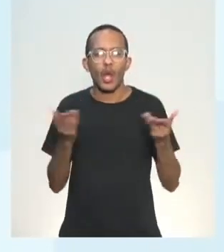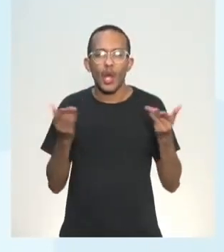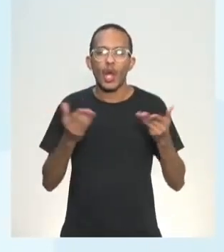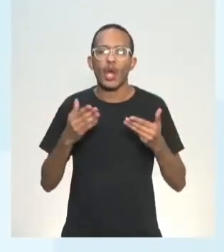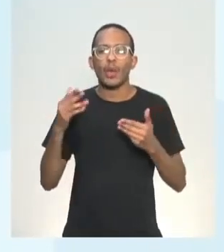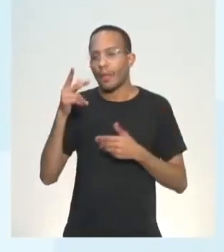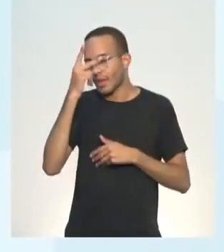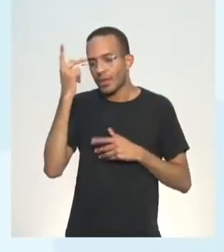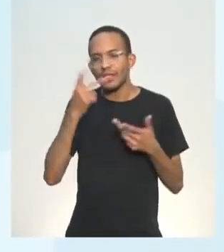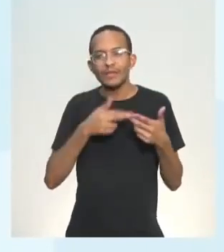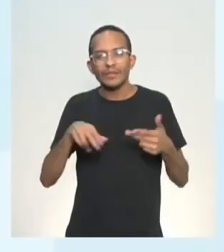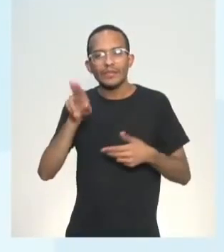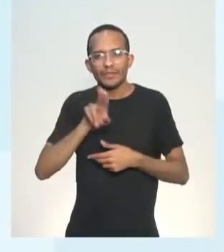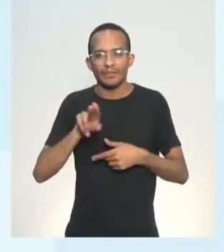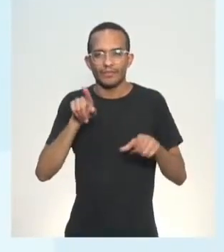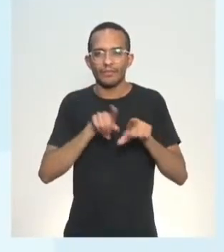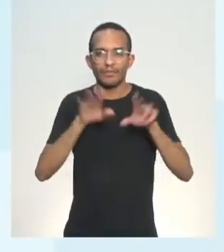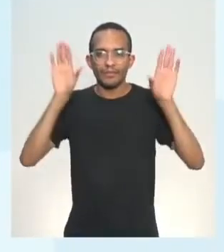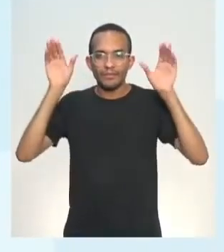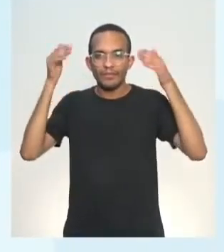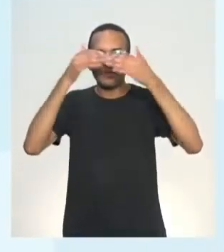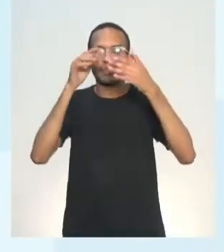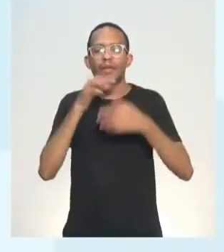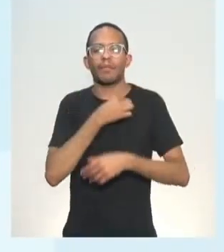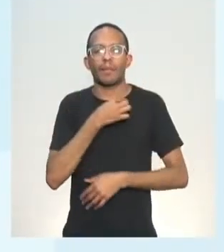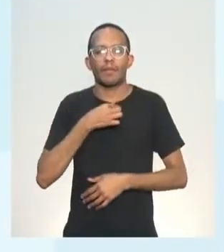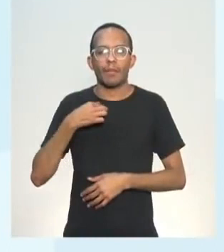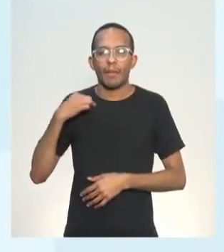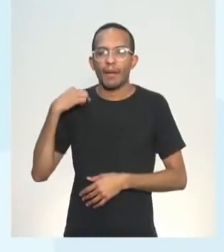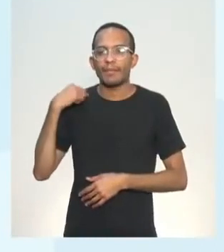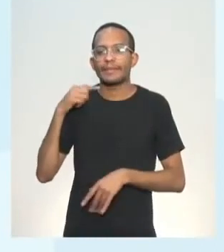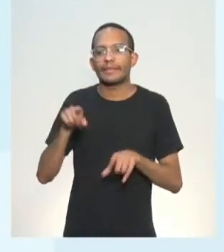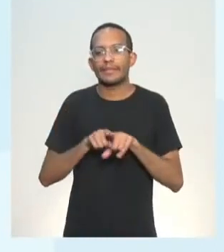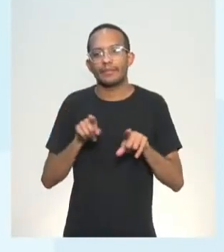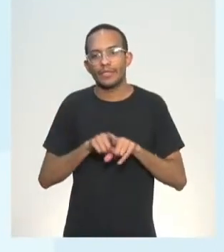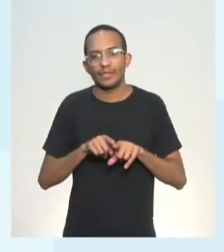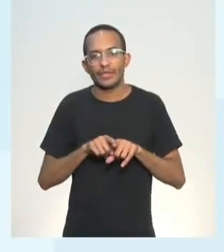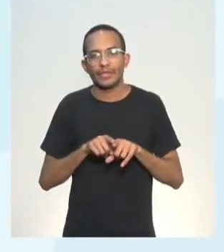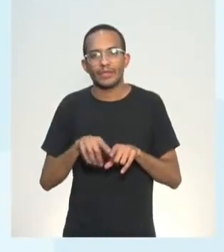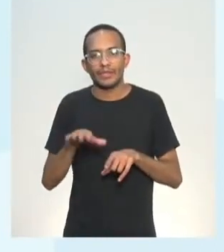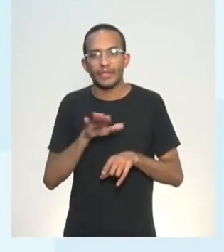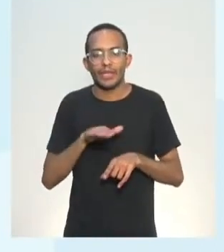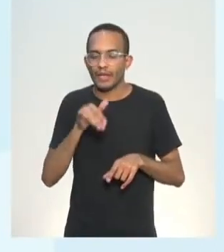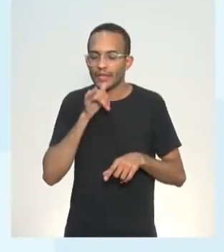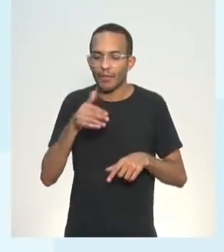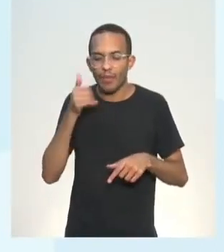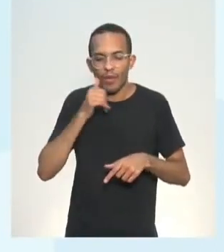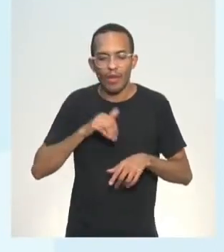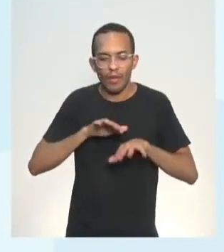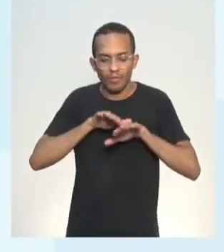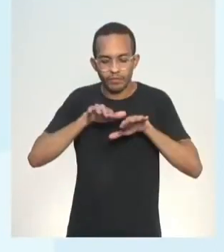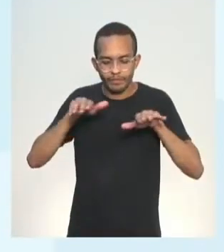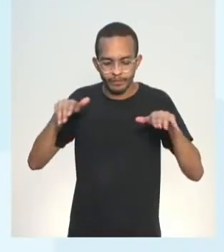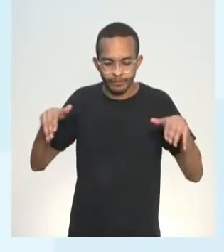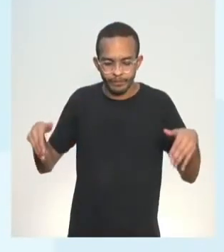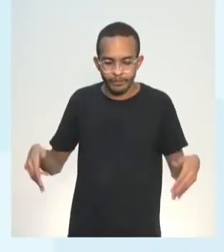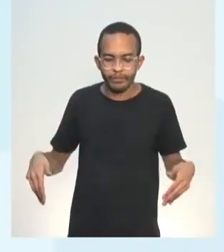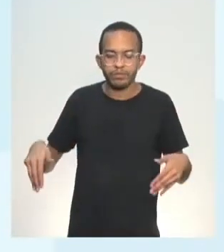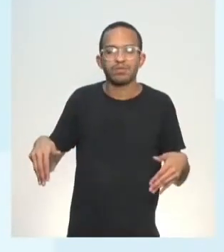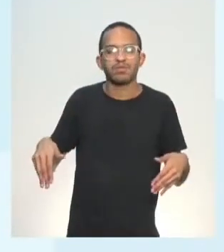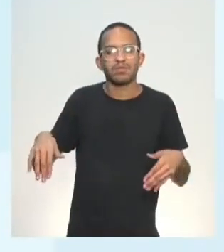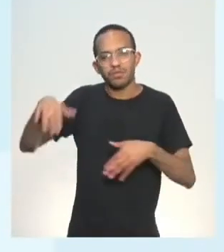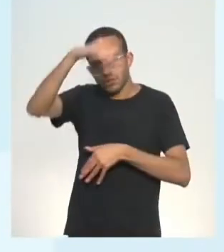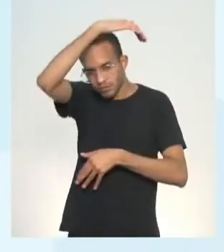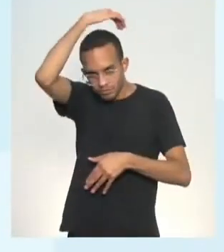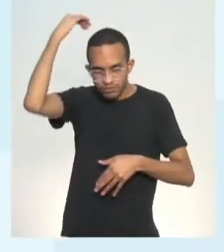o pessoal está usando bastante, né? Turbante, colar de conta, né, os panos da costa, que as nossas baianas, né, tão lindamente utilizam